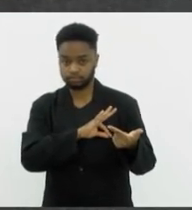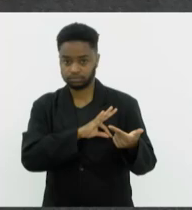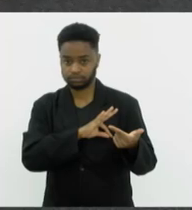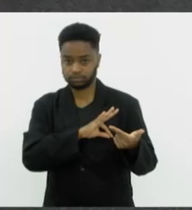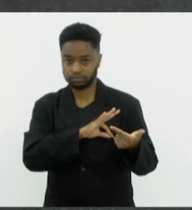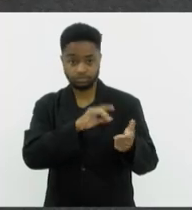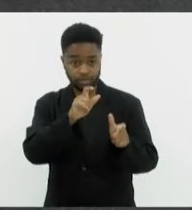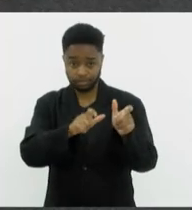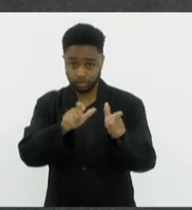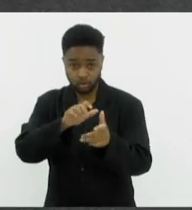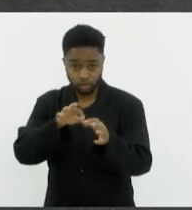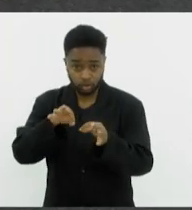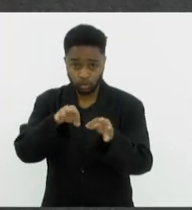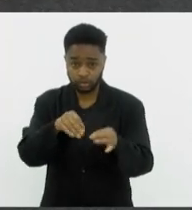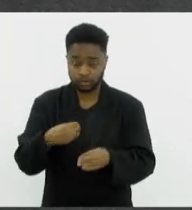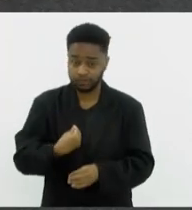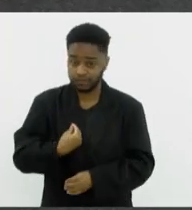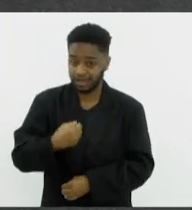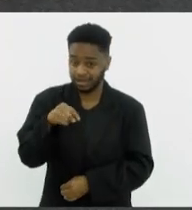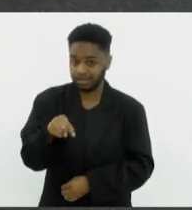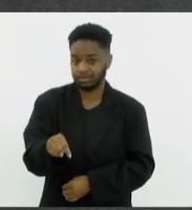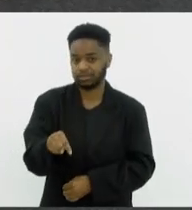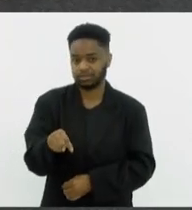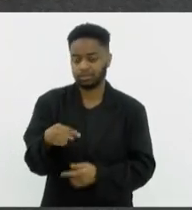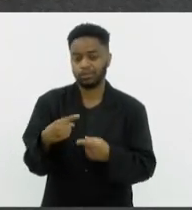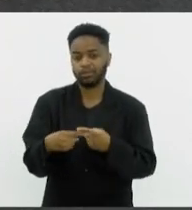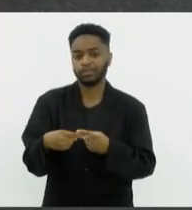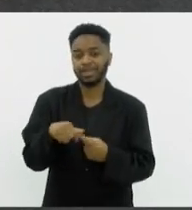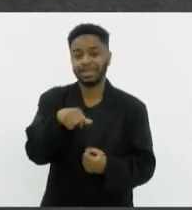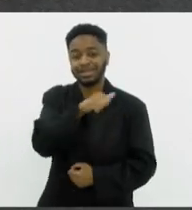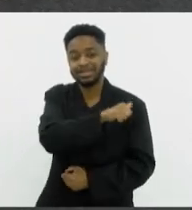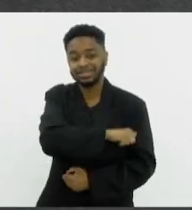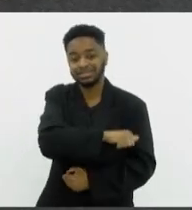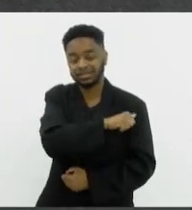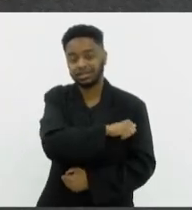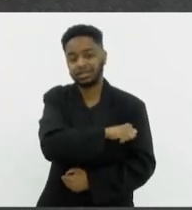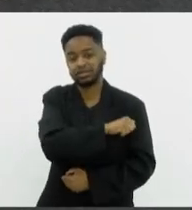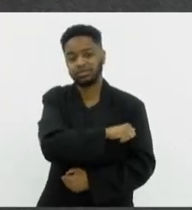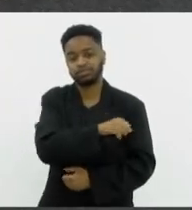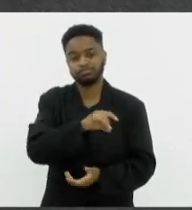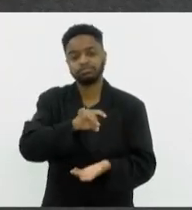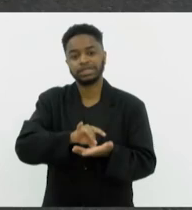para todas as pessoas que vivem aqui. O Rio de Janeiro é uma cidade